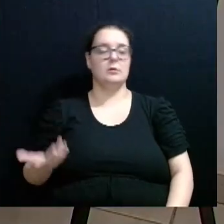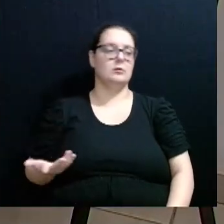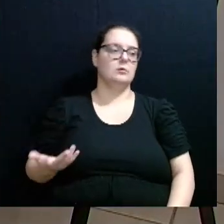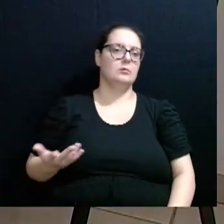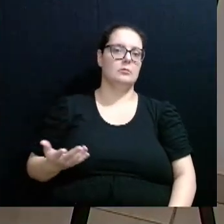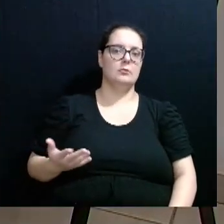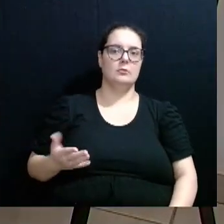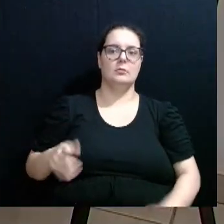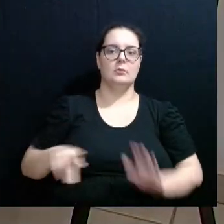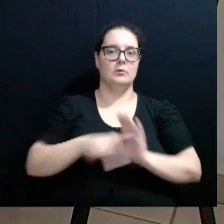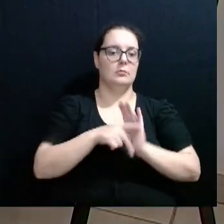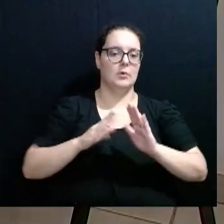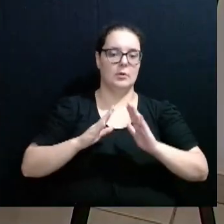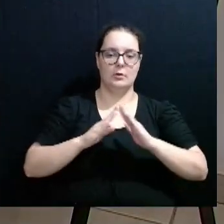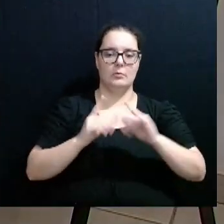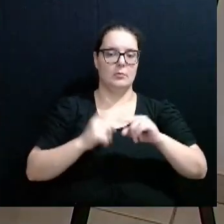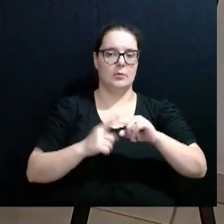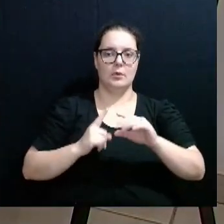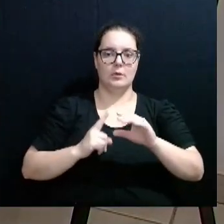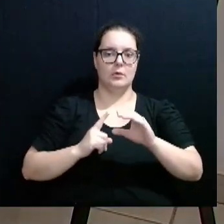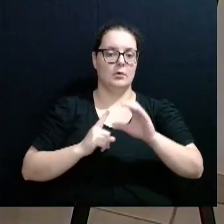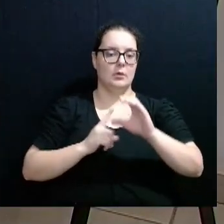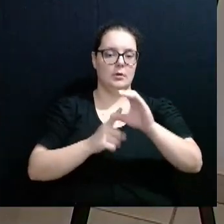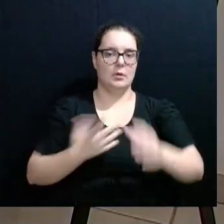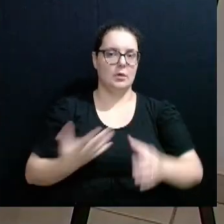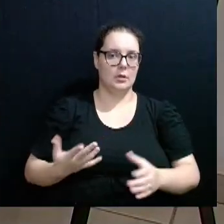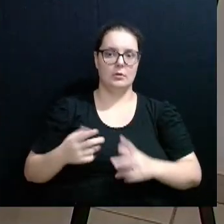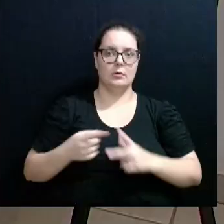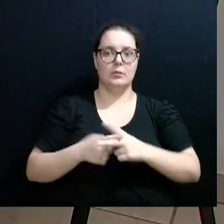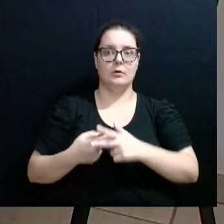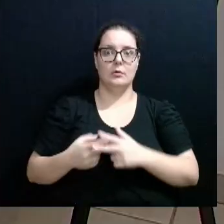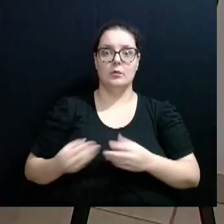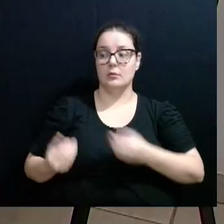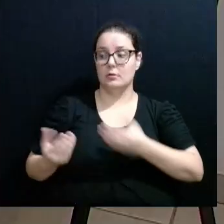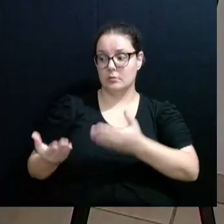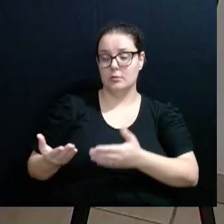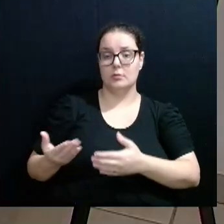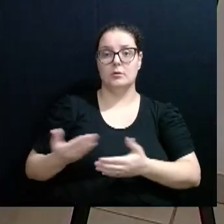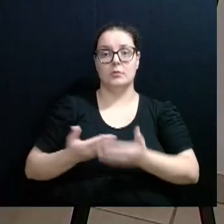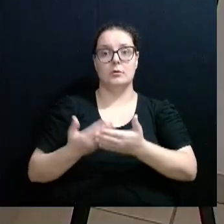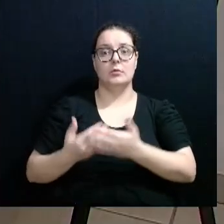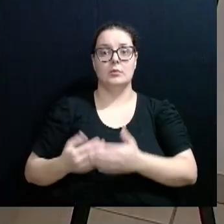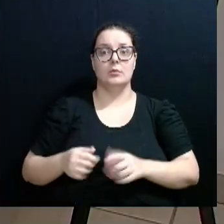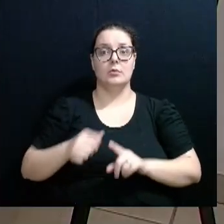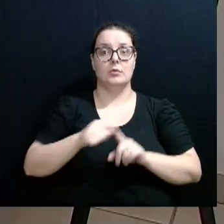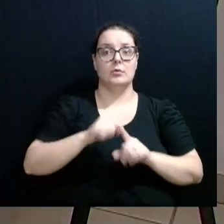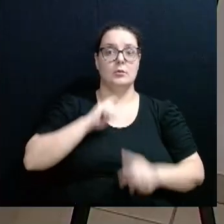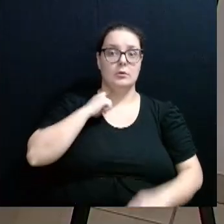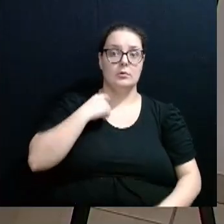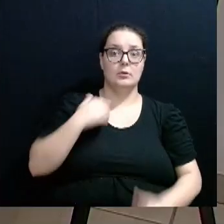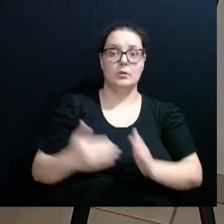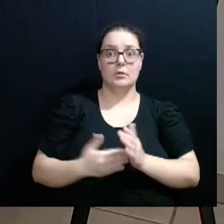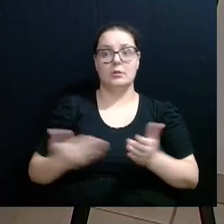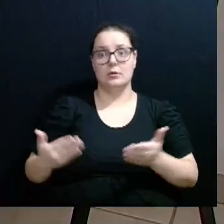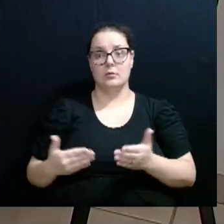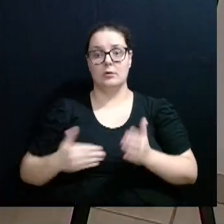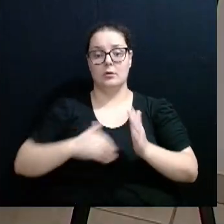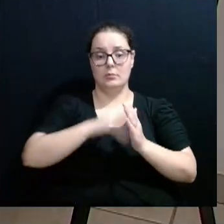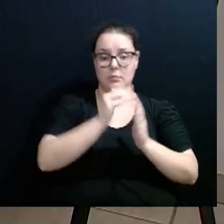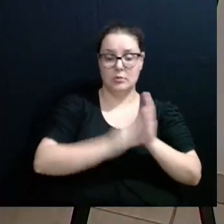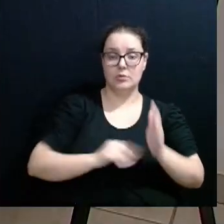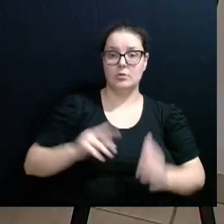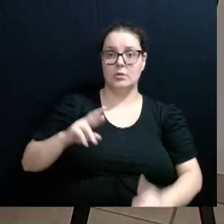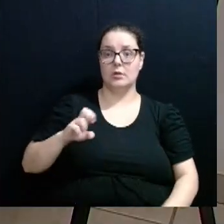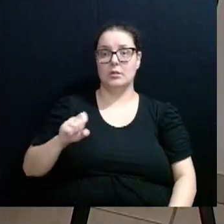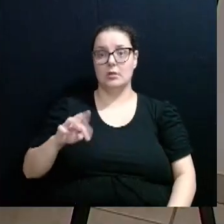gente ofereceu esse curso para eles. Os meninos fizeram, desde maio até agora, um curso de pintura de restauro. Pintura em madeira,